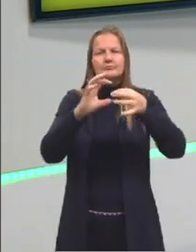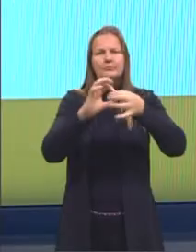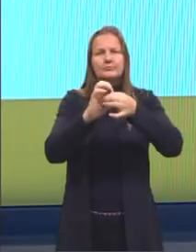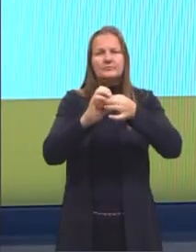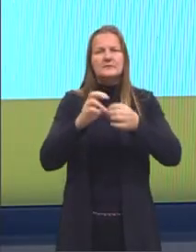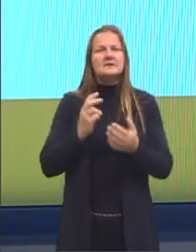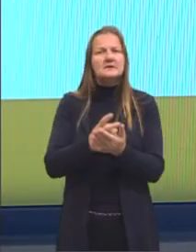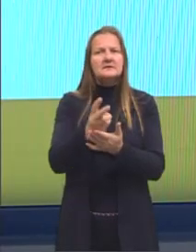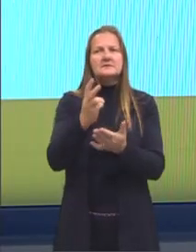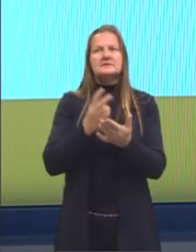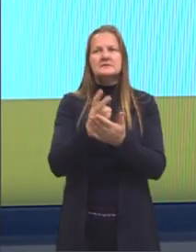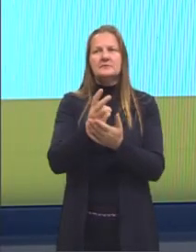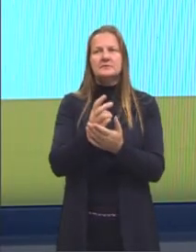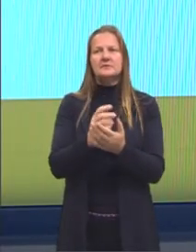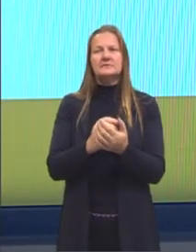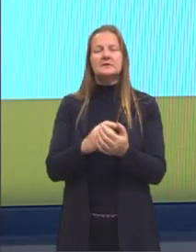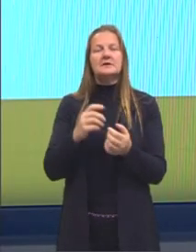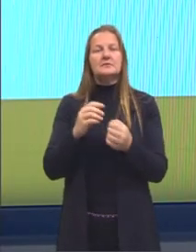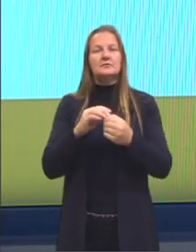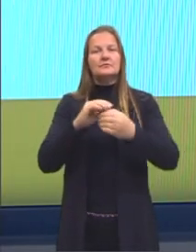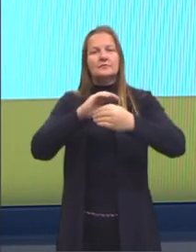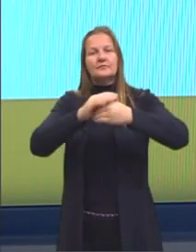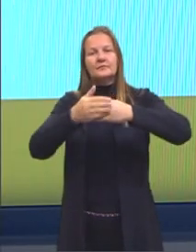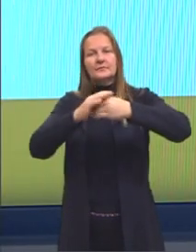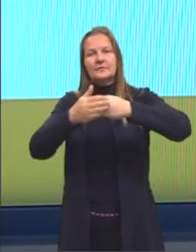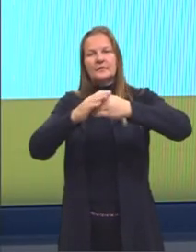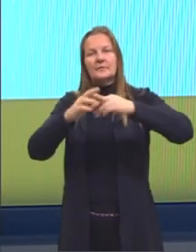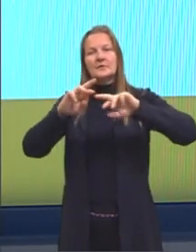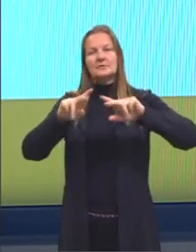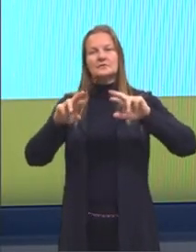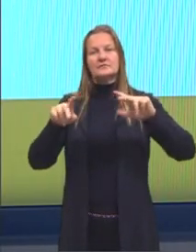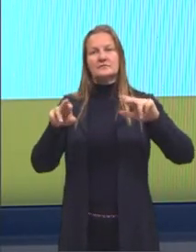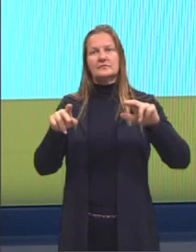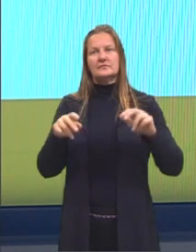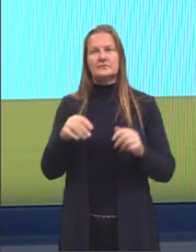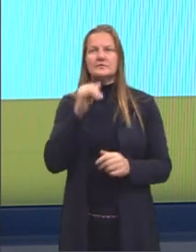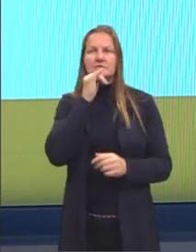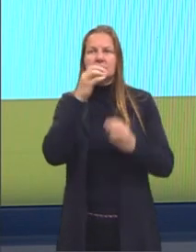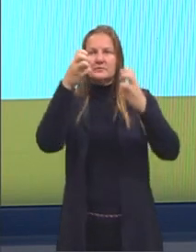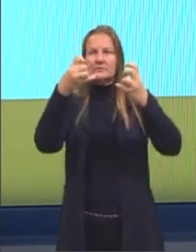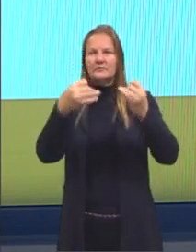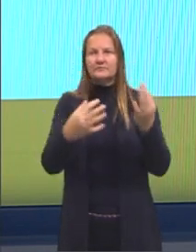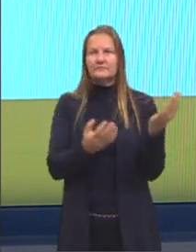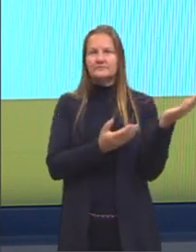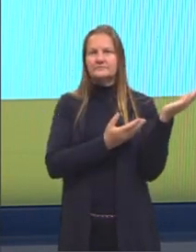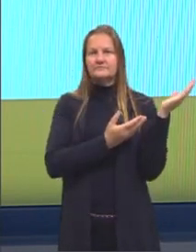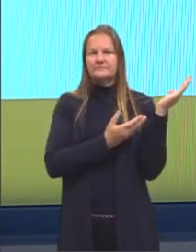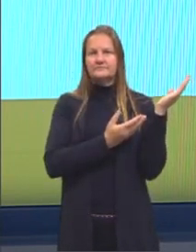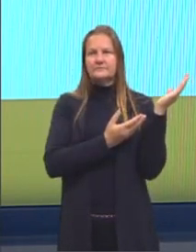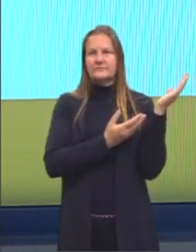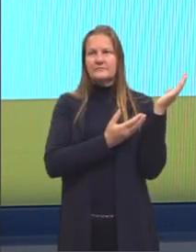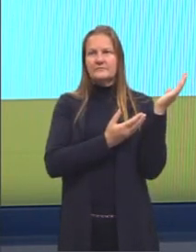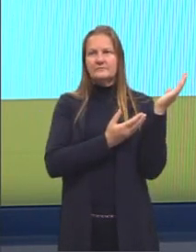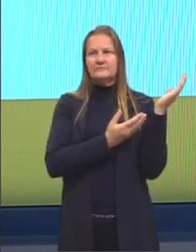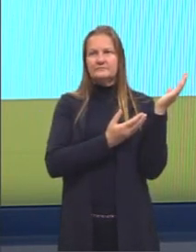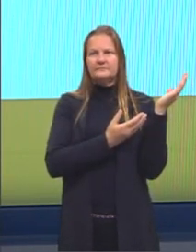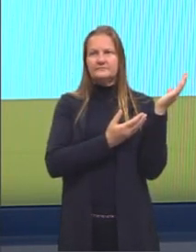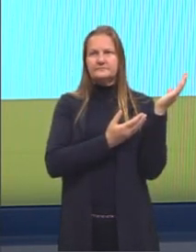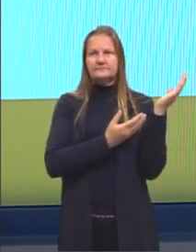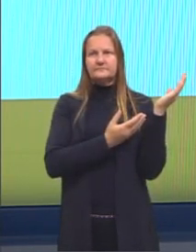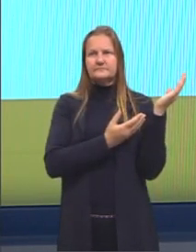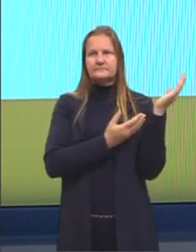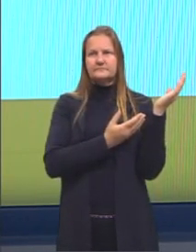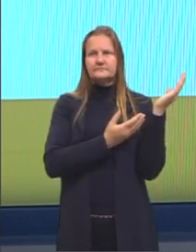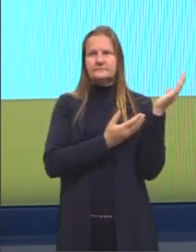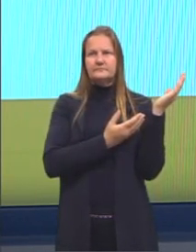e sempre nos orbitais desemparelhados aqui mostrando os orbitais original no